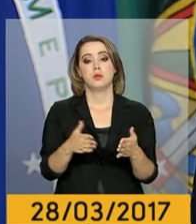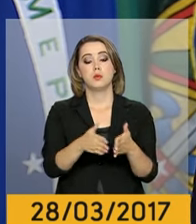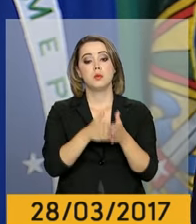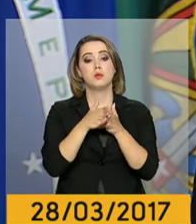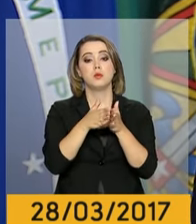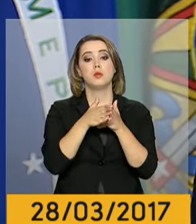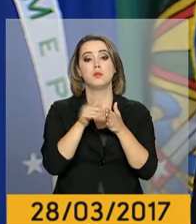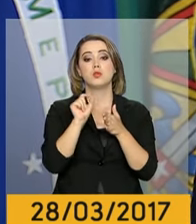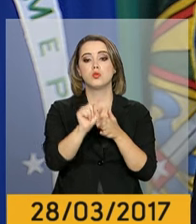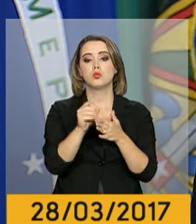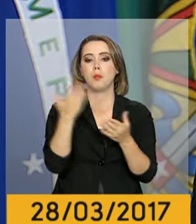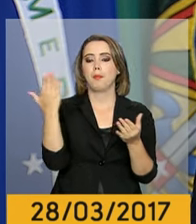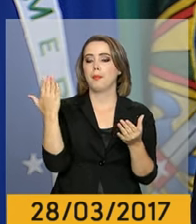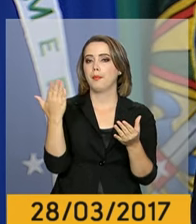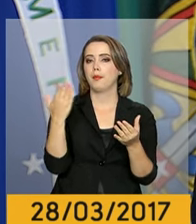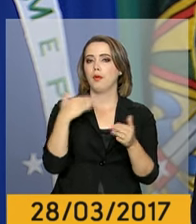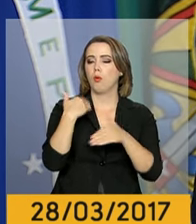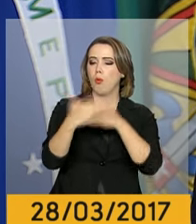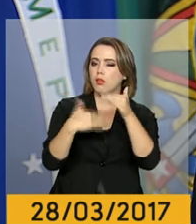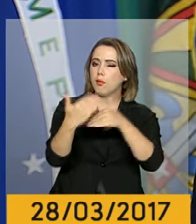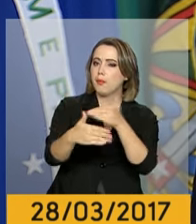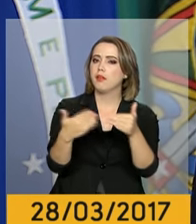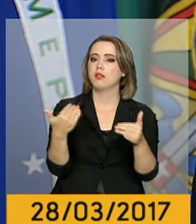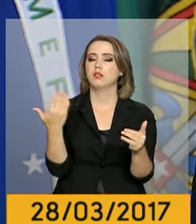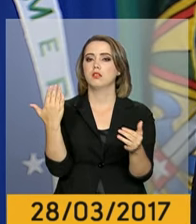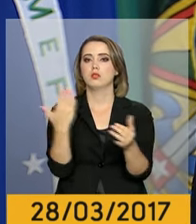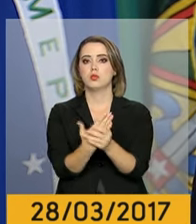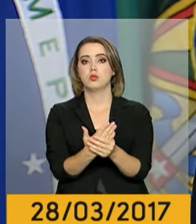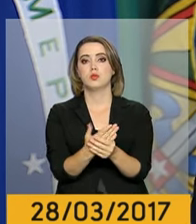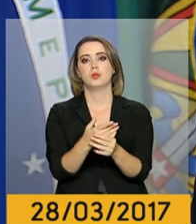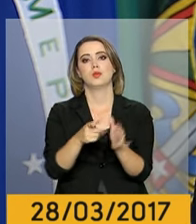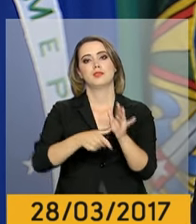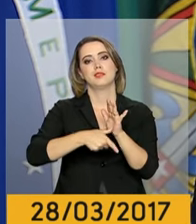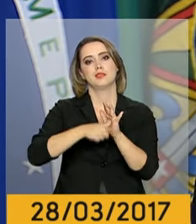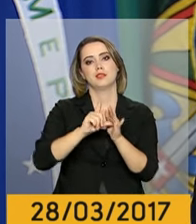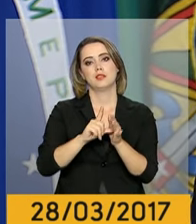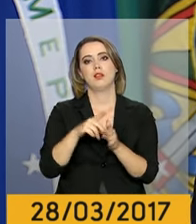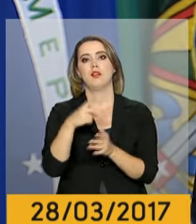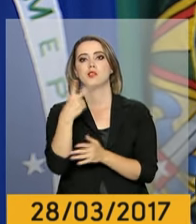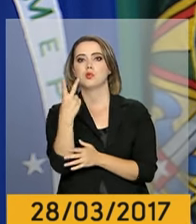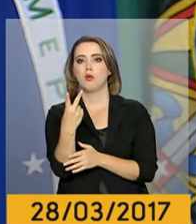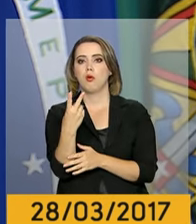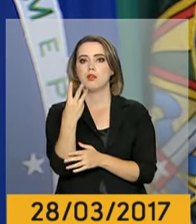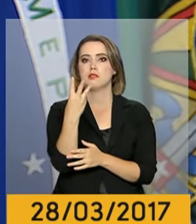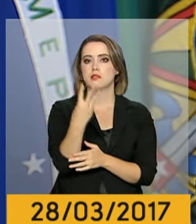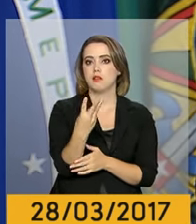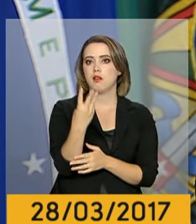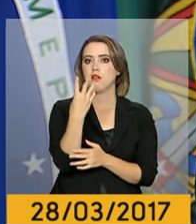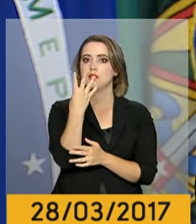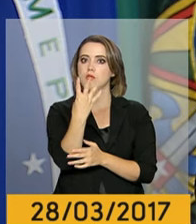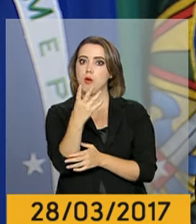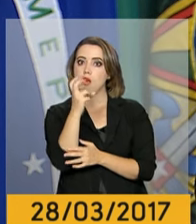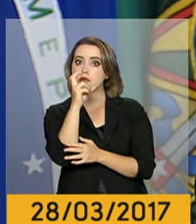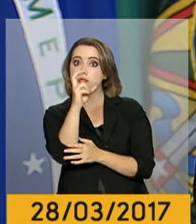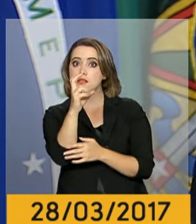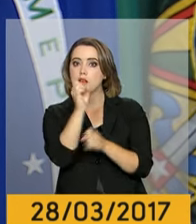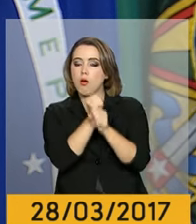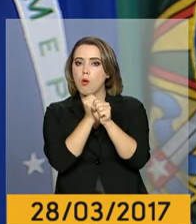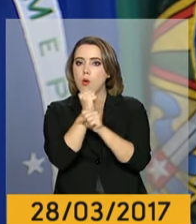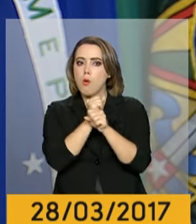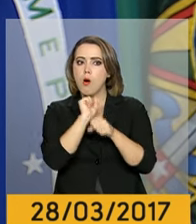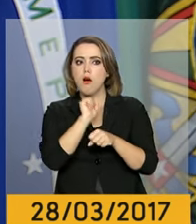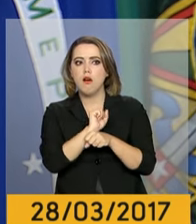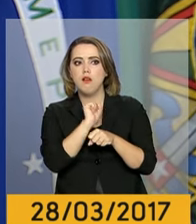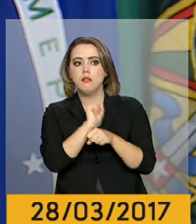andamento de processos que ali se achavam há 2 3 4 5 anos eu não